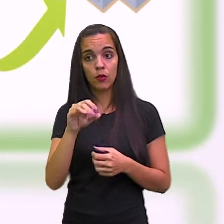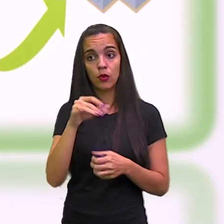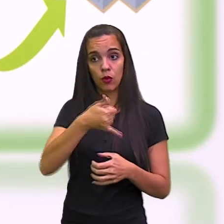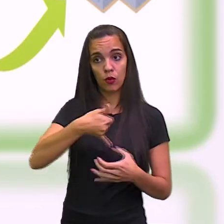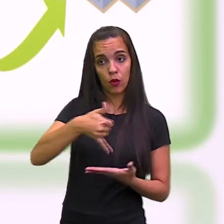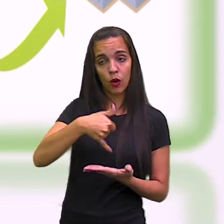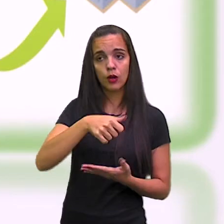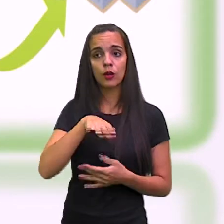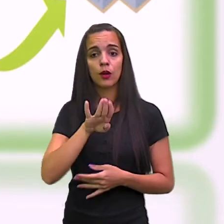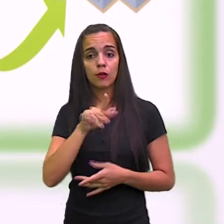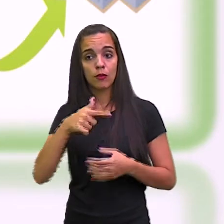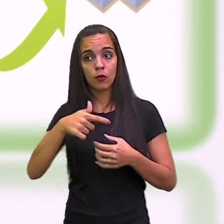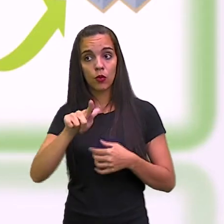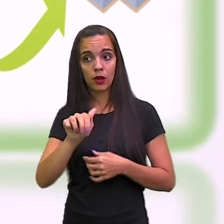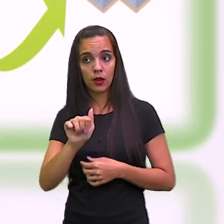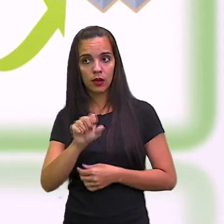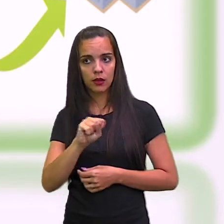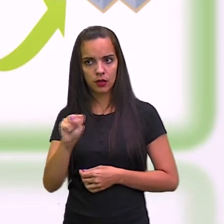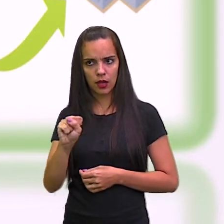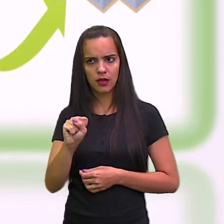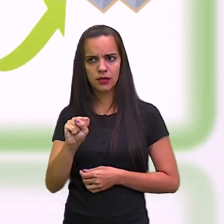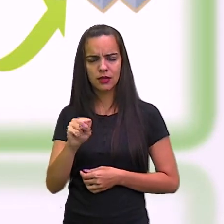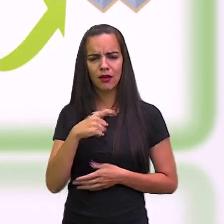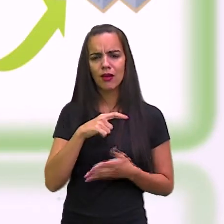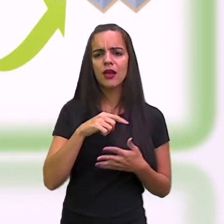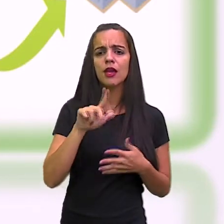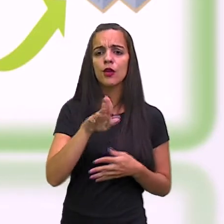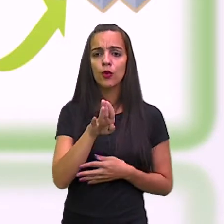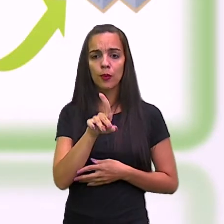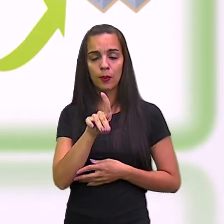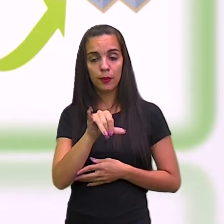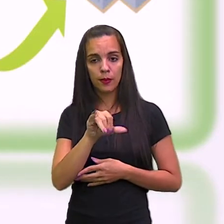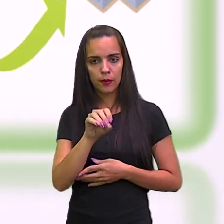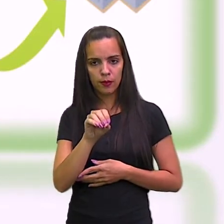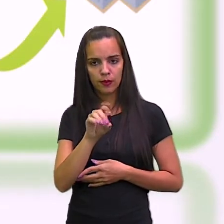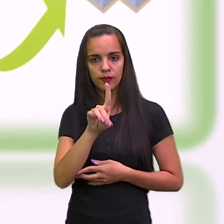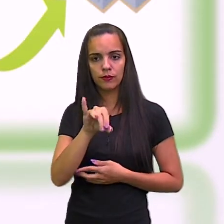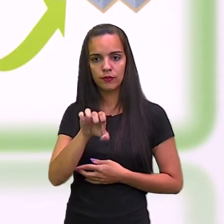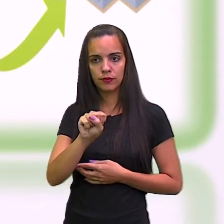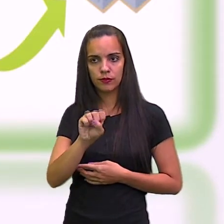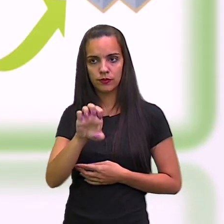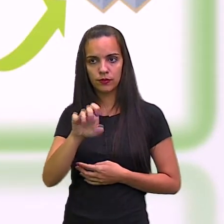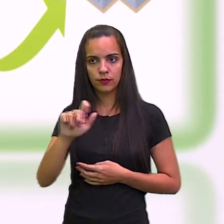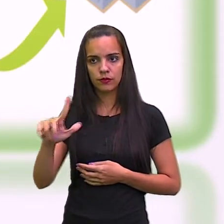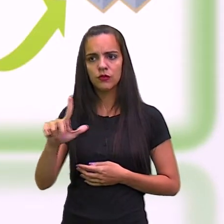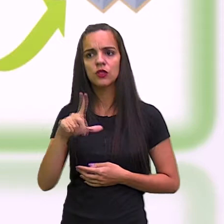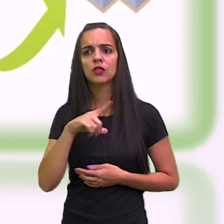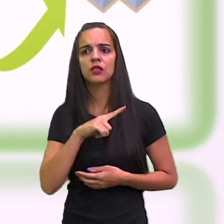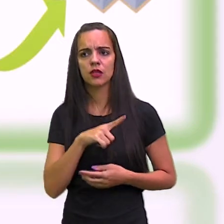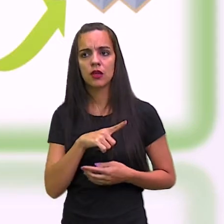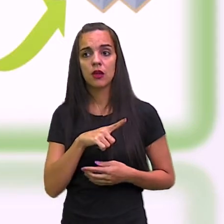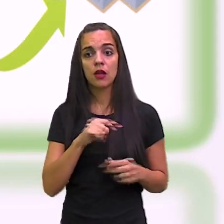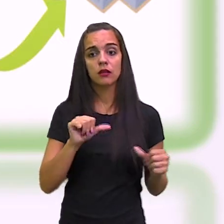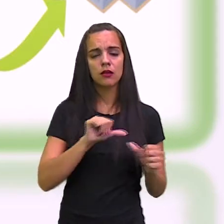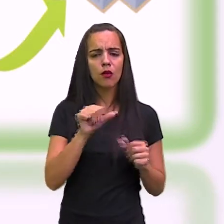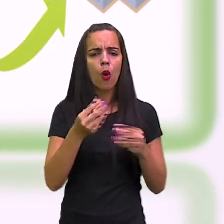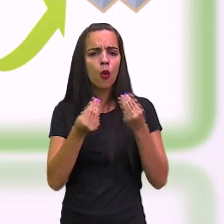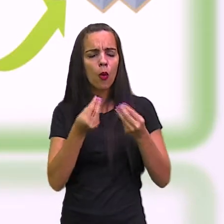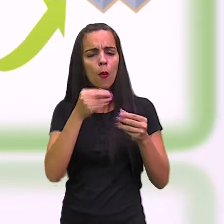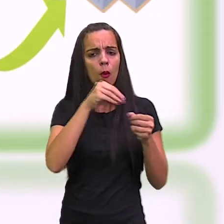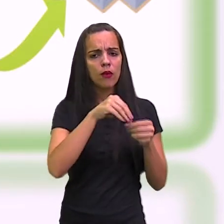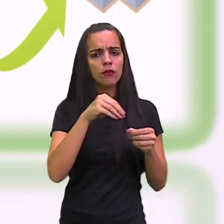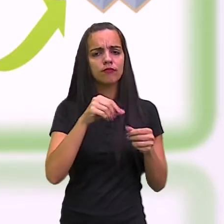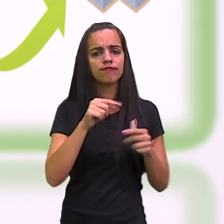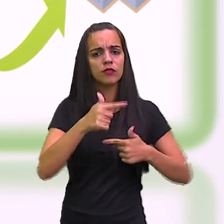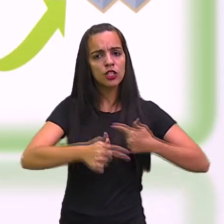o BTL e o biodiesel. Como é gerada a energia da biomassa?